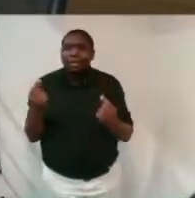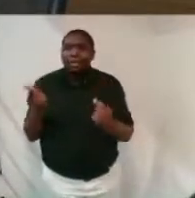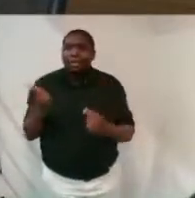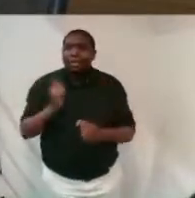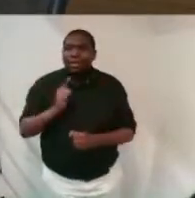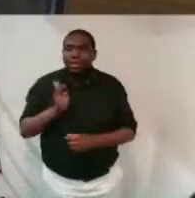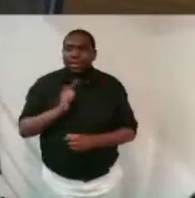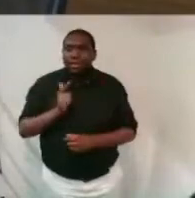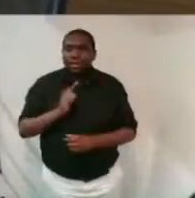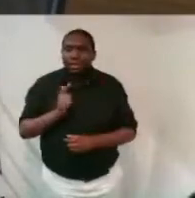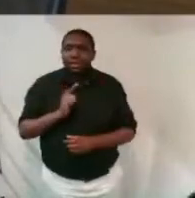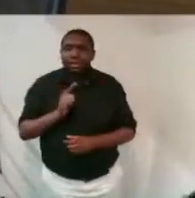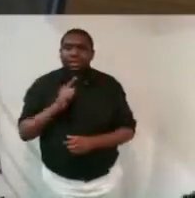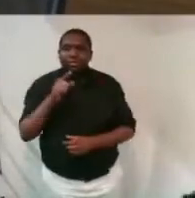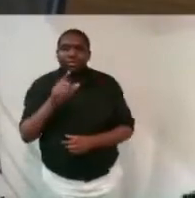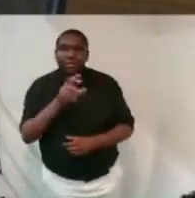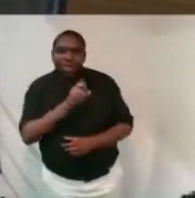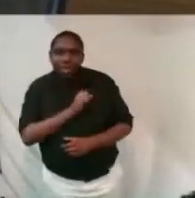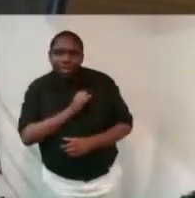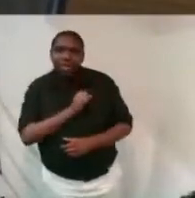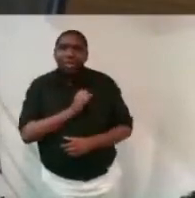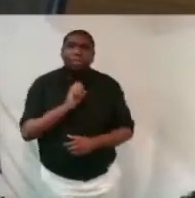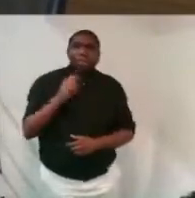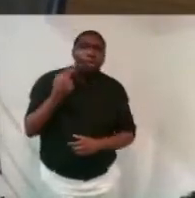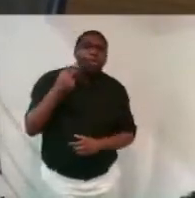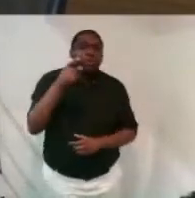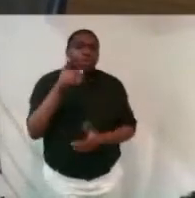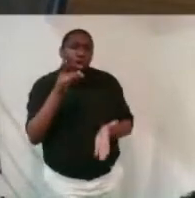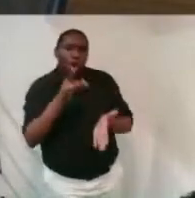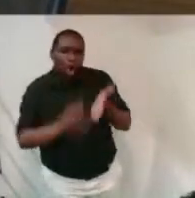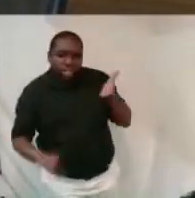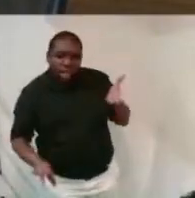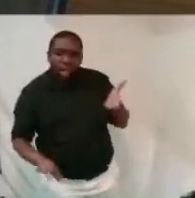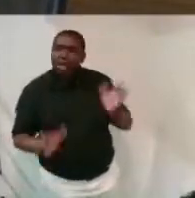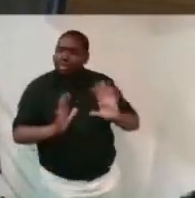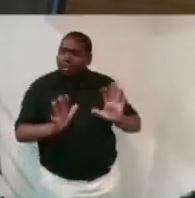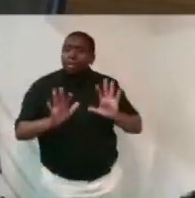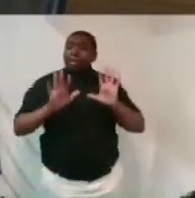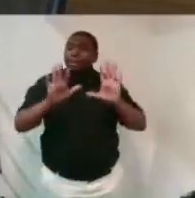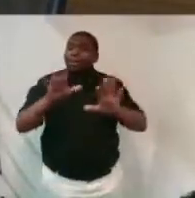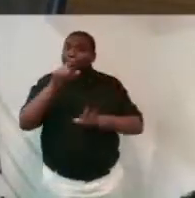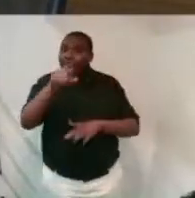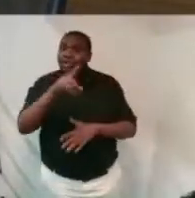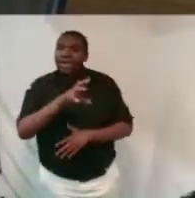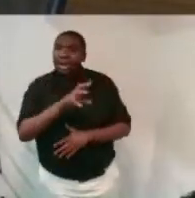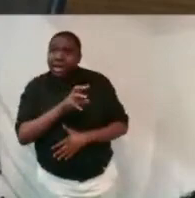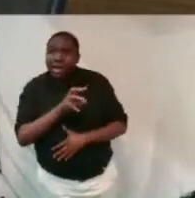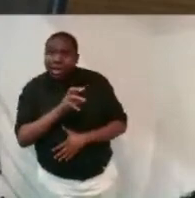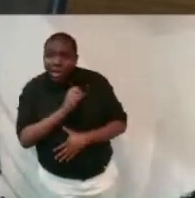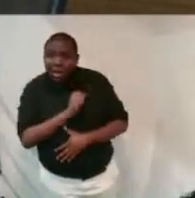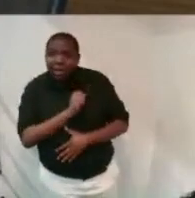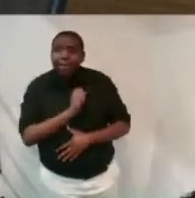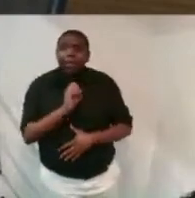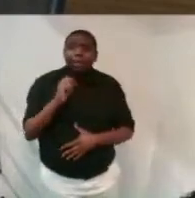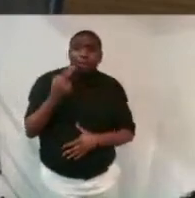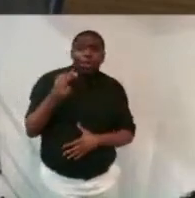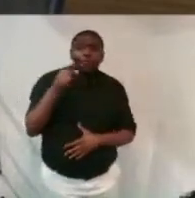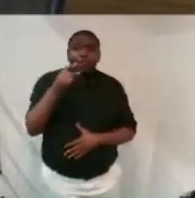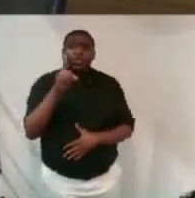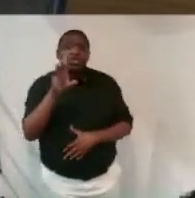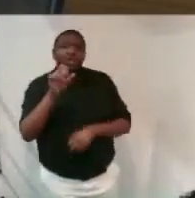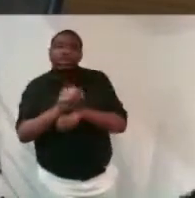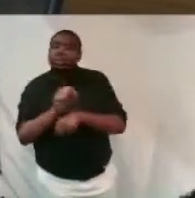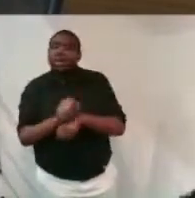ama, ou você não vou dizer detesta, não, de maneira nenhuma, mas ou você ama, ou você vai esperar só a